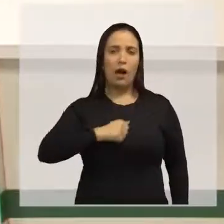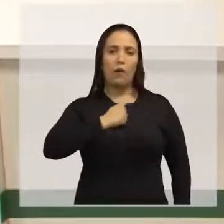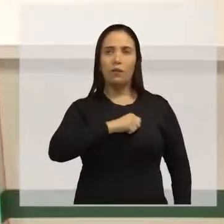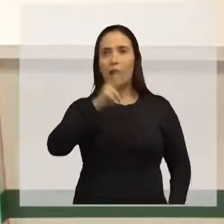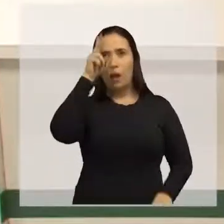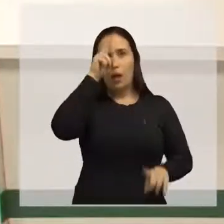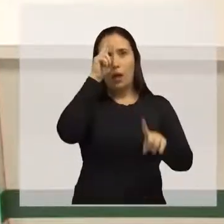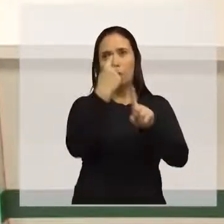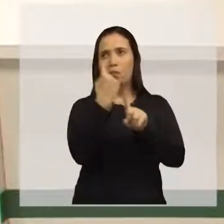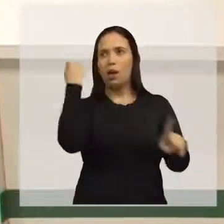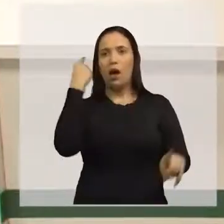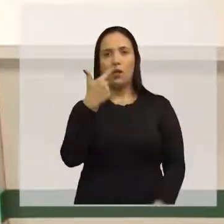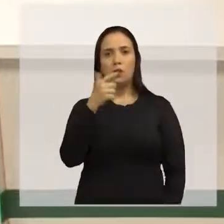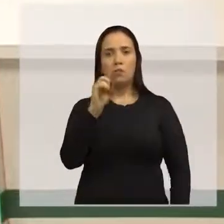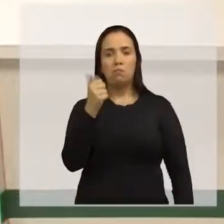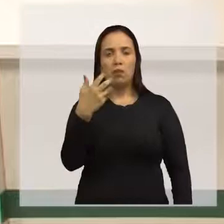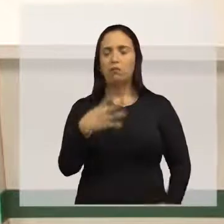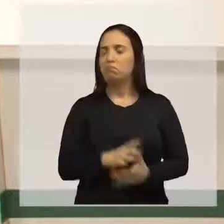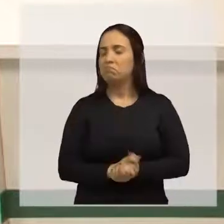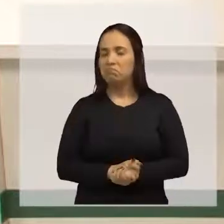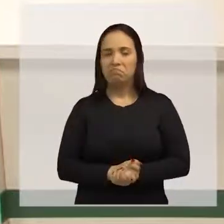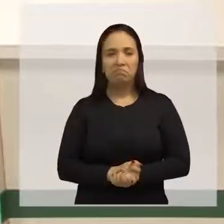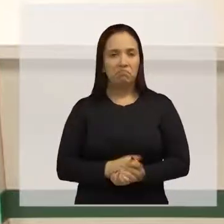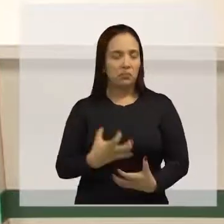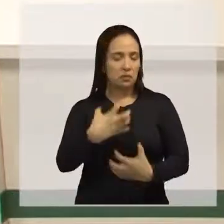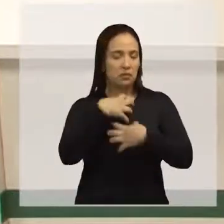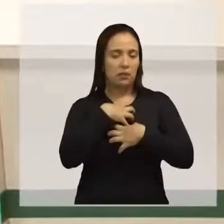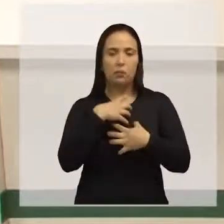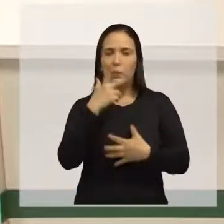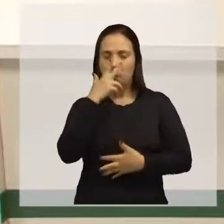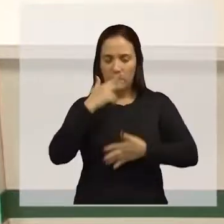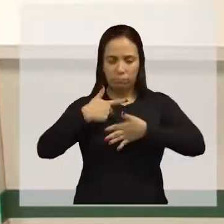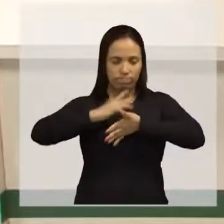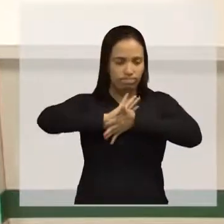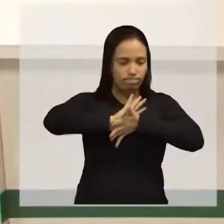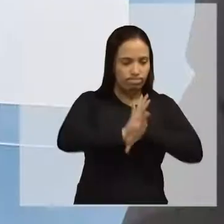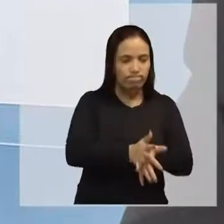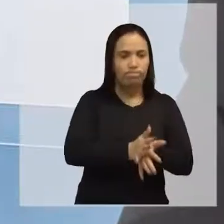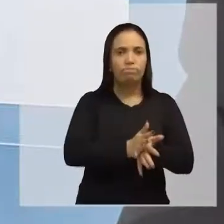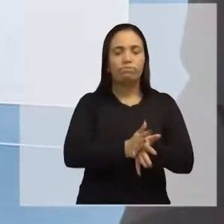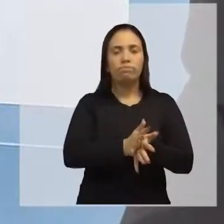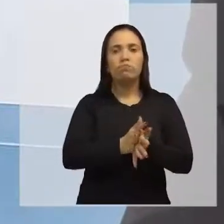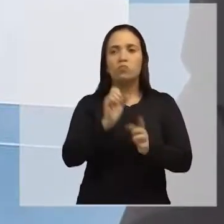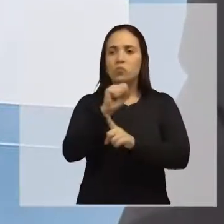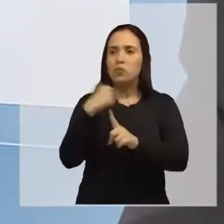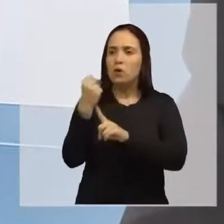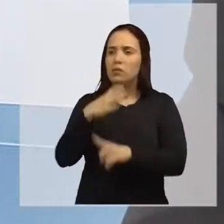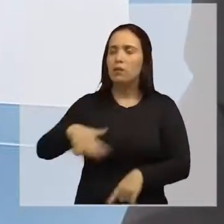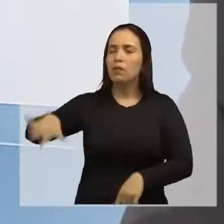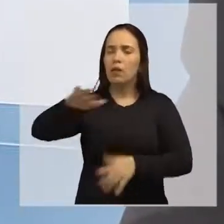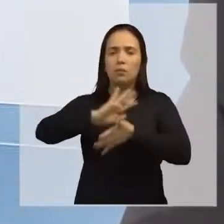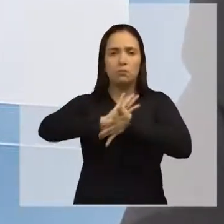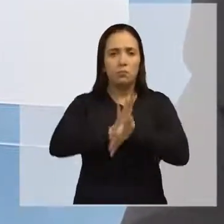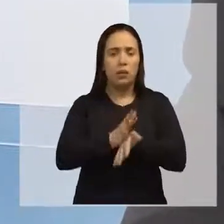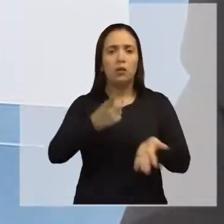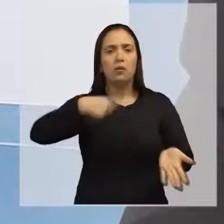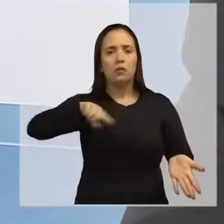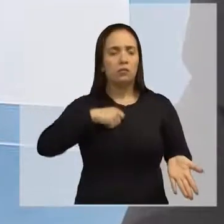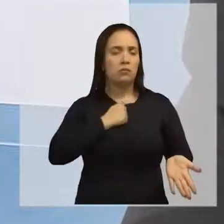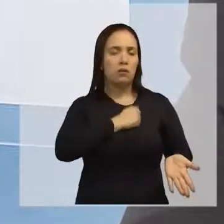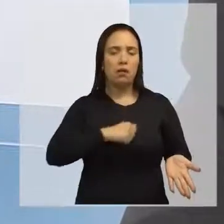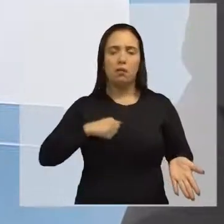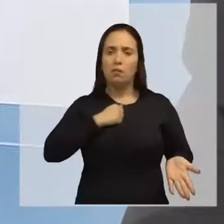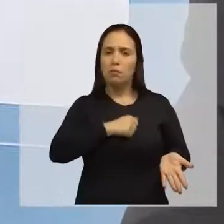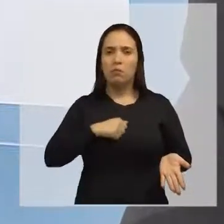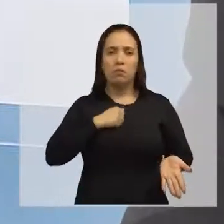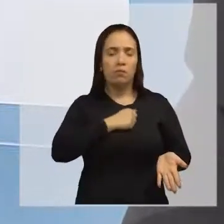nem do seu início, nem da preparação, porque a gente foi muito humilhado, e nem depois. Depois é que a gente não tem saudade mesmo, e o tal legado da Copa